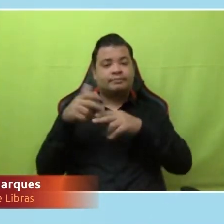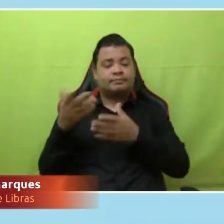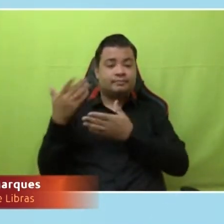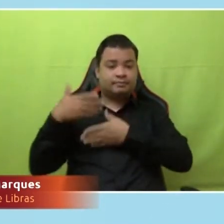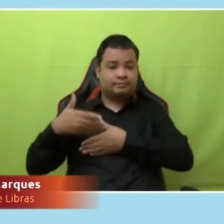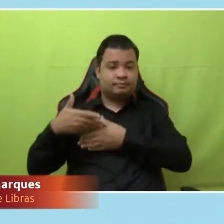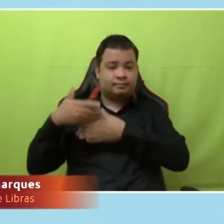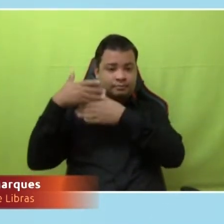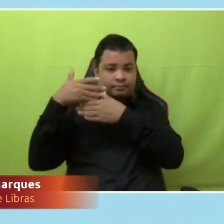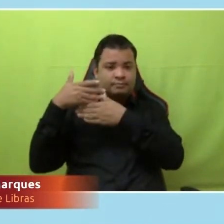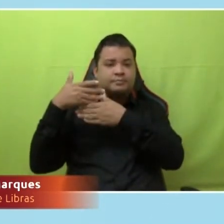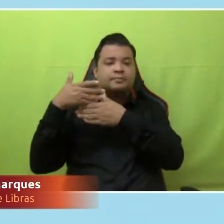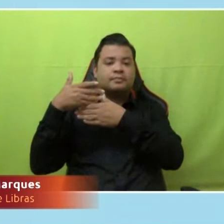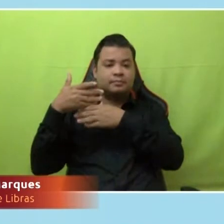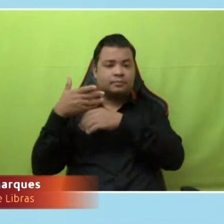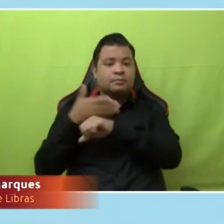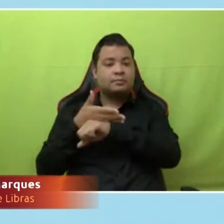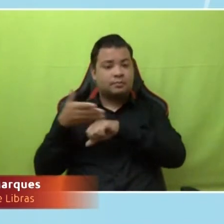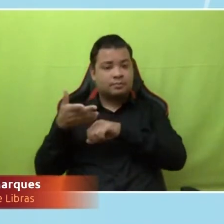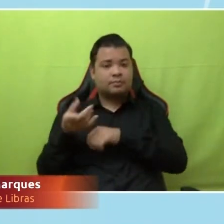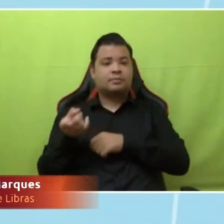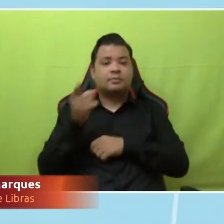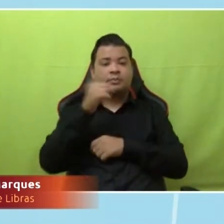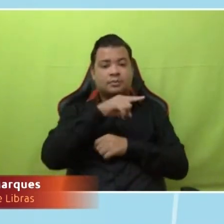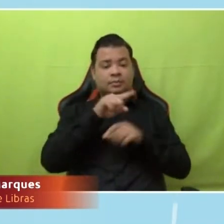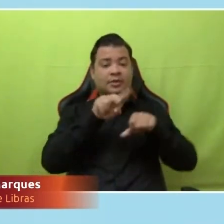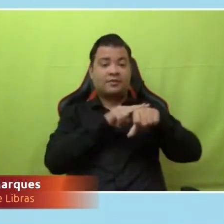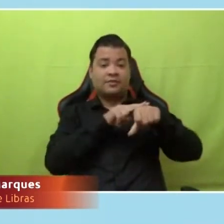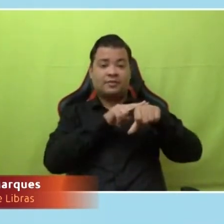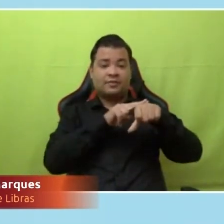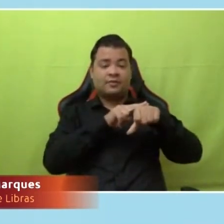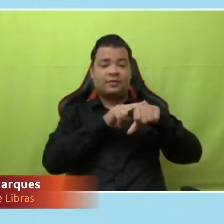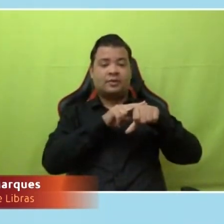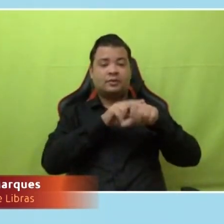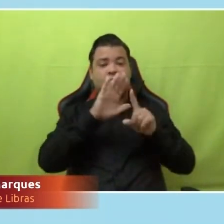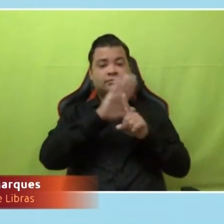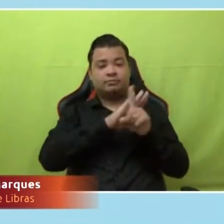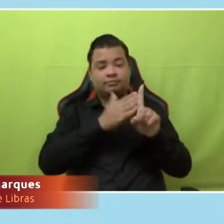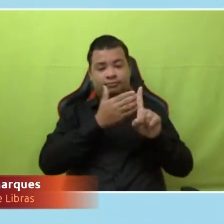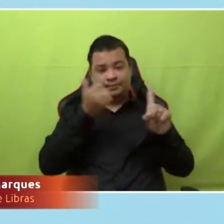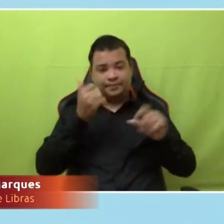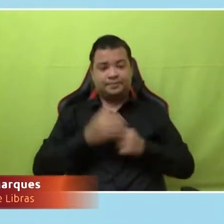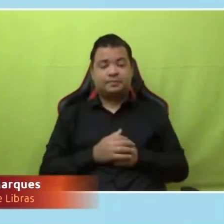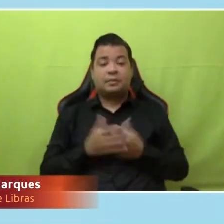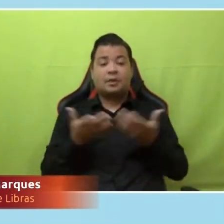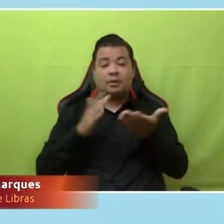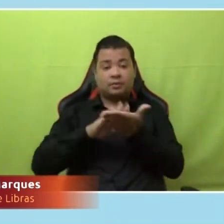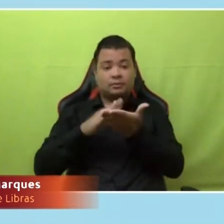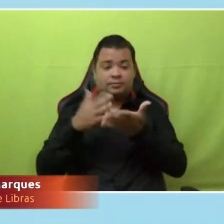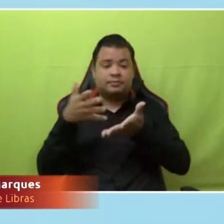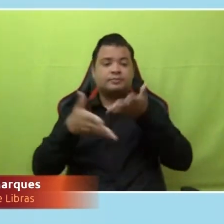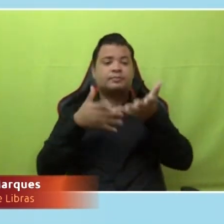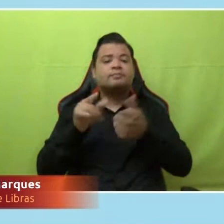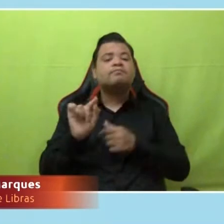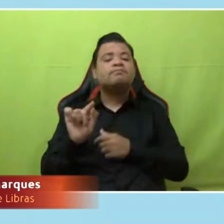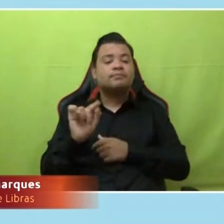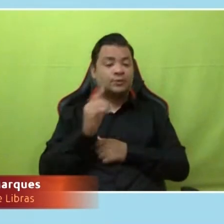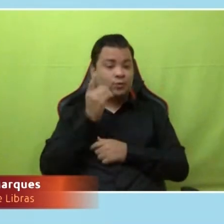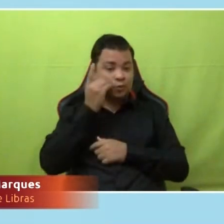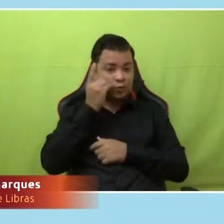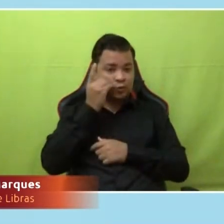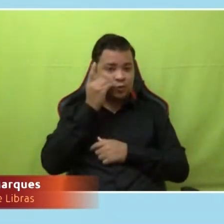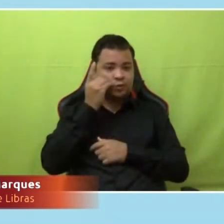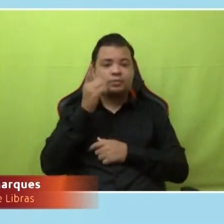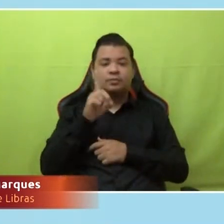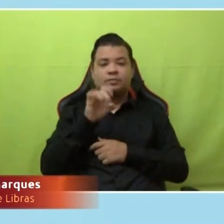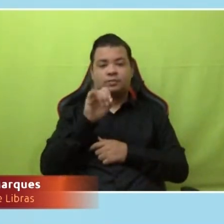vê uma parede, um fundo verde também. E quem faz a interpretação para Libras no programa de hoje é o Diogo Marques,